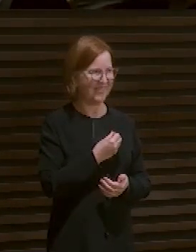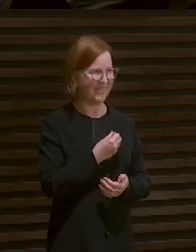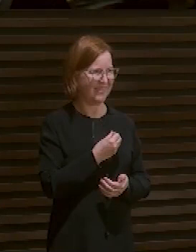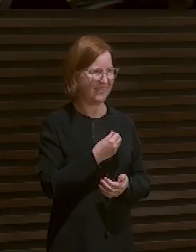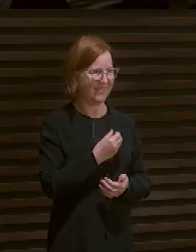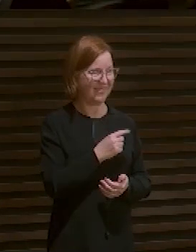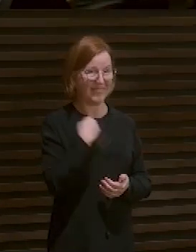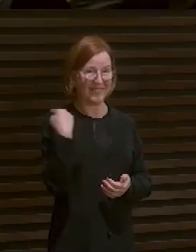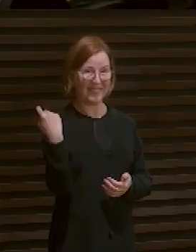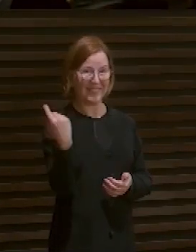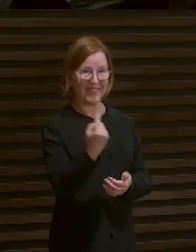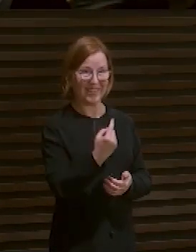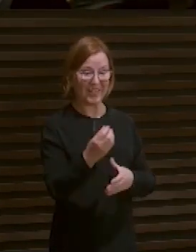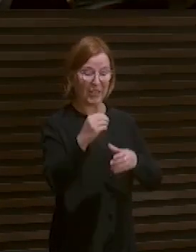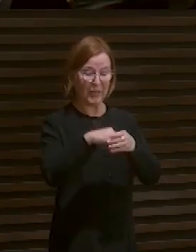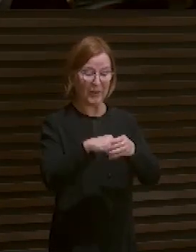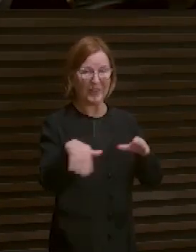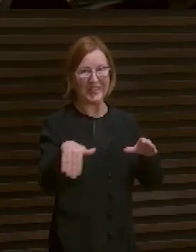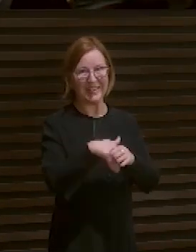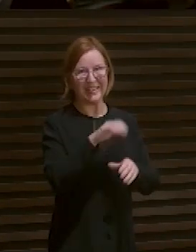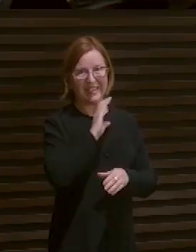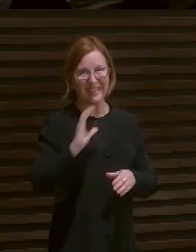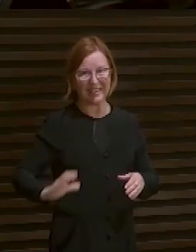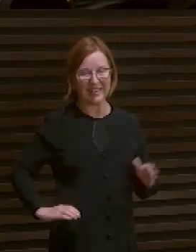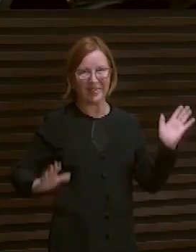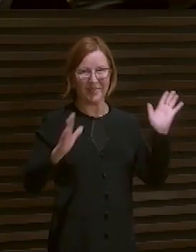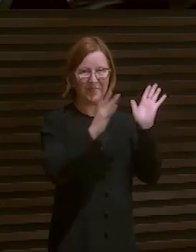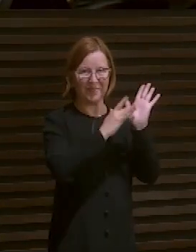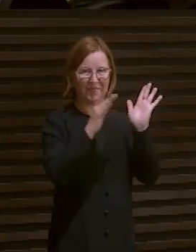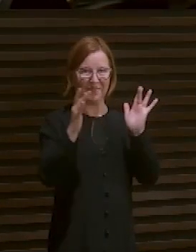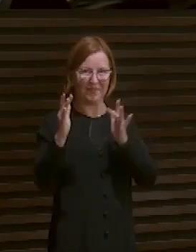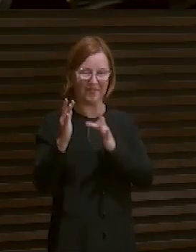Nós fomos batizados em Cristo Jesus.